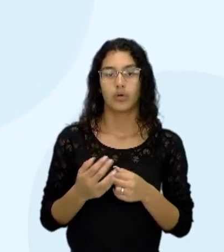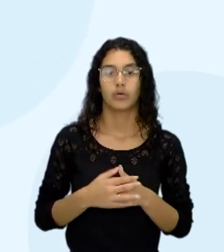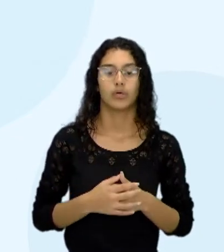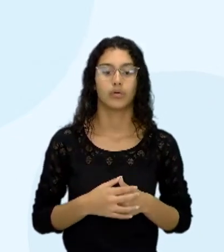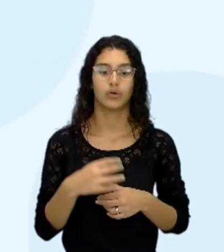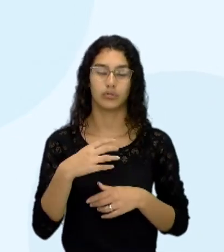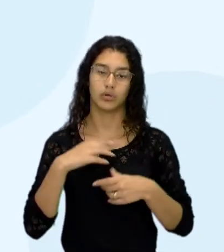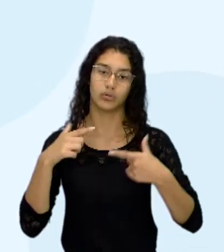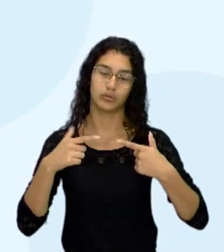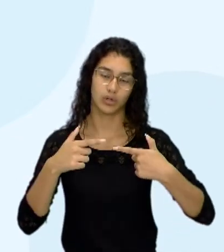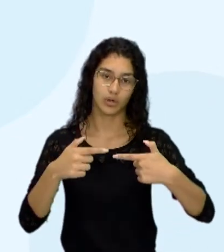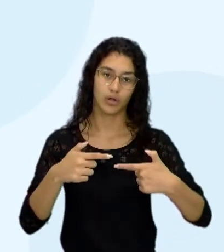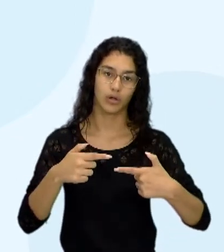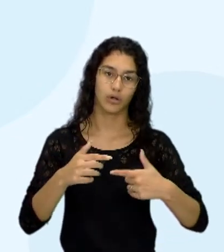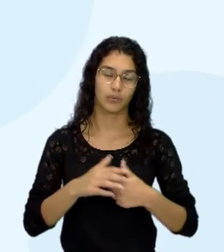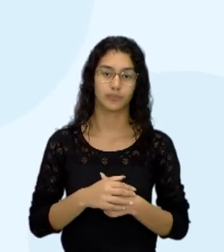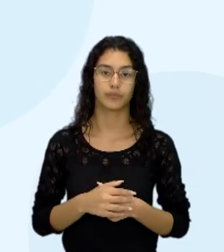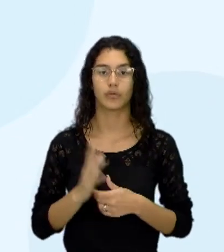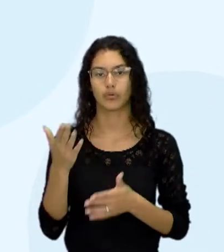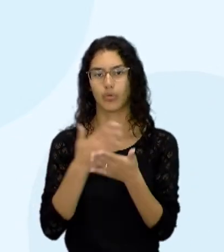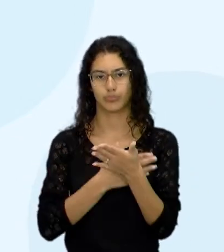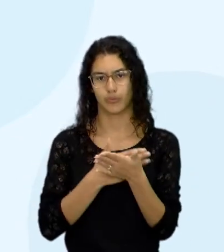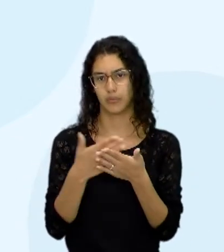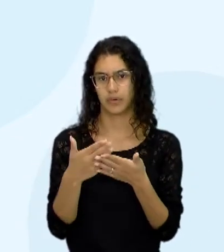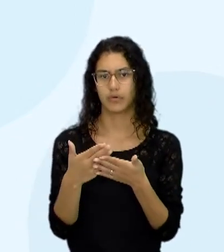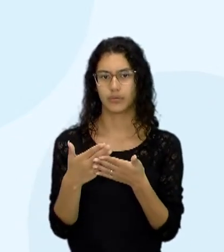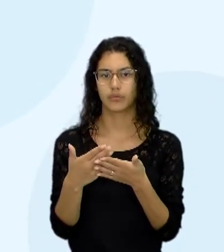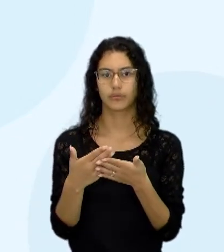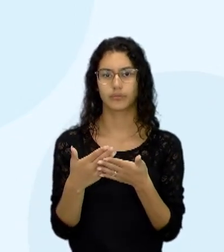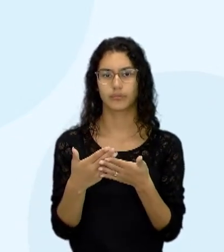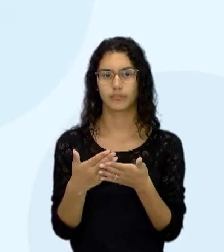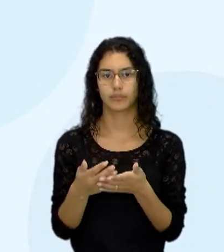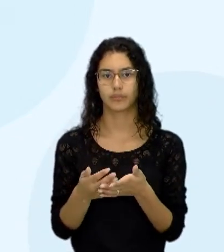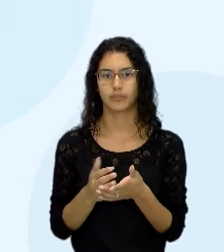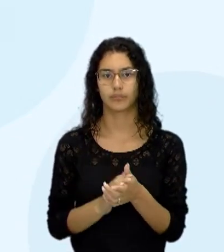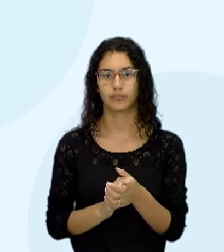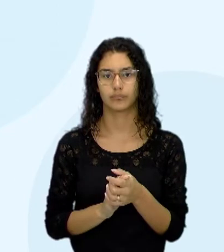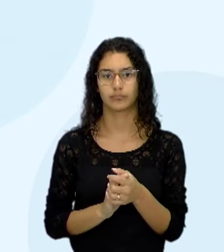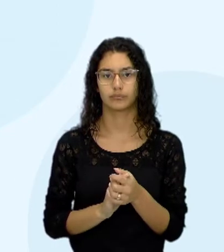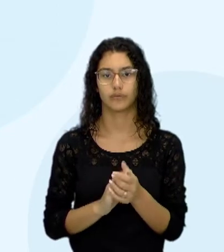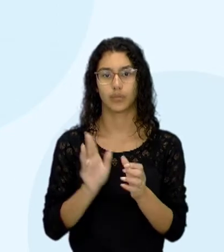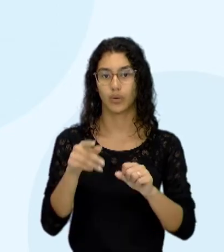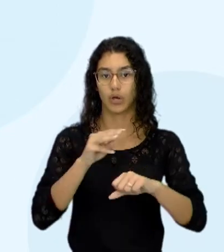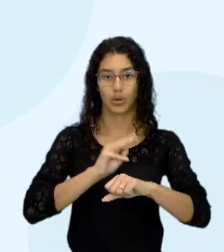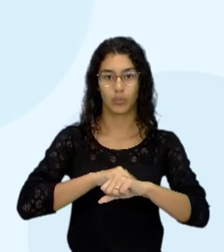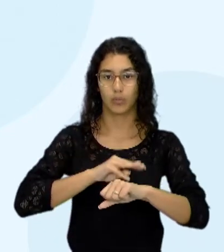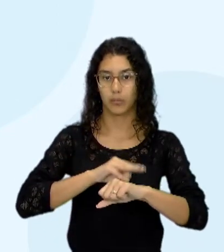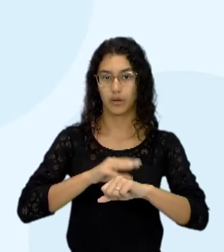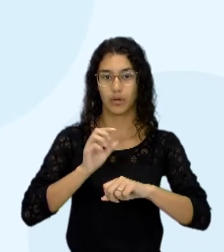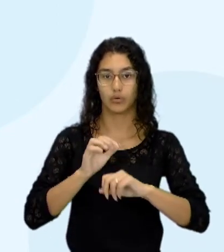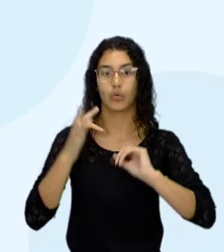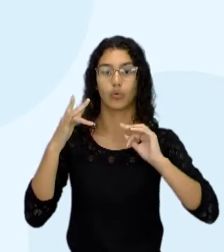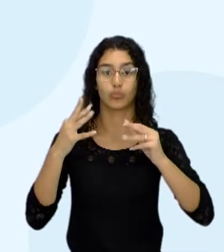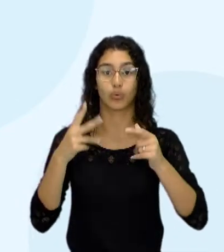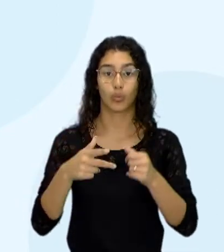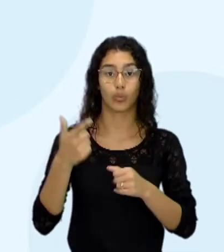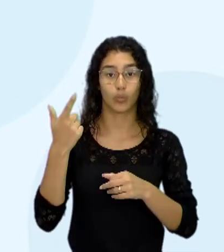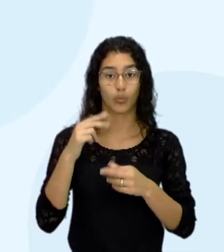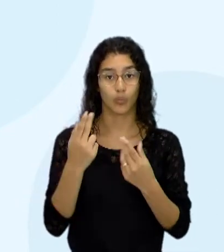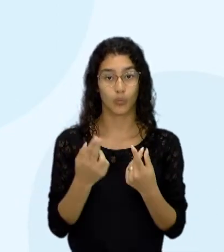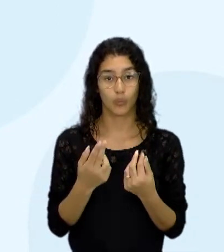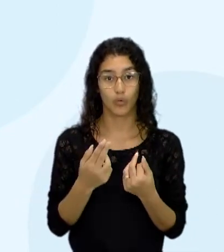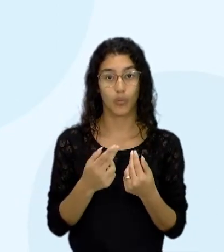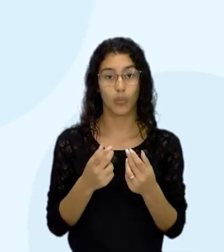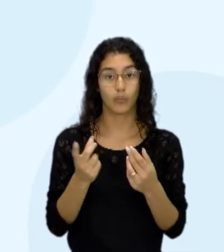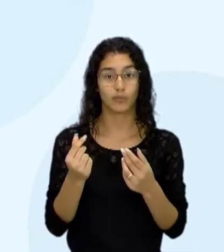guerra, isso já no começo, não é algo do momento, né? Se tudo se mantiver como está, a tendência é que os